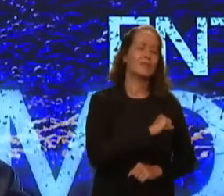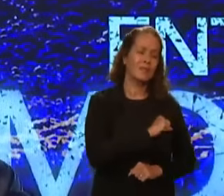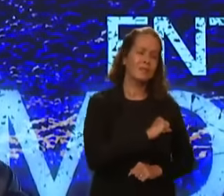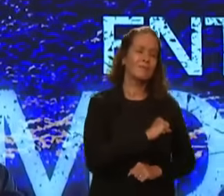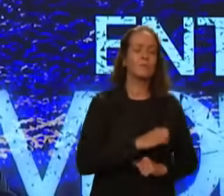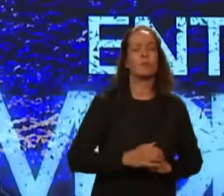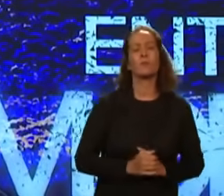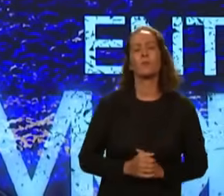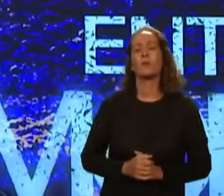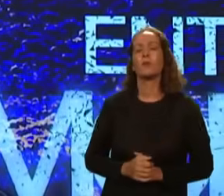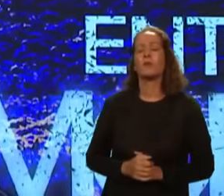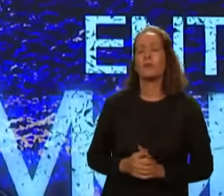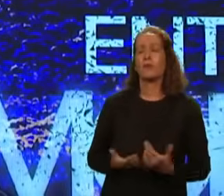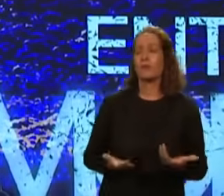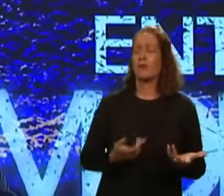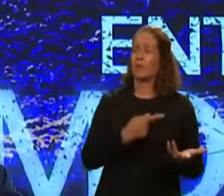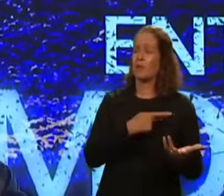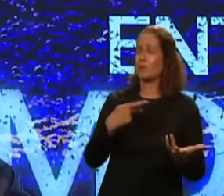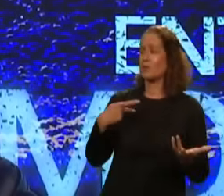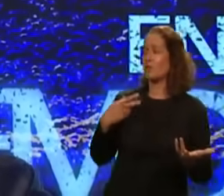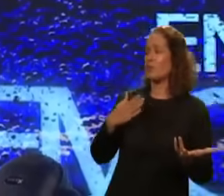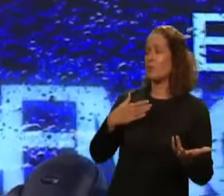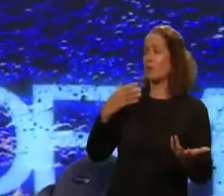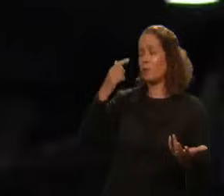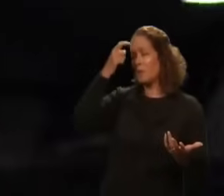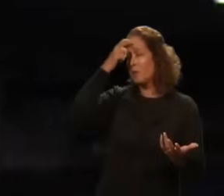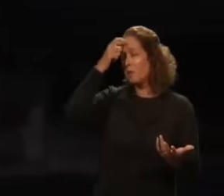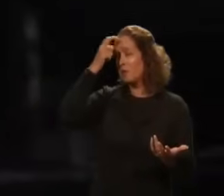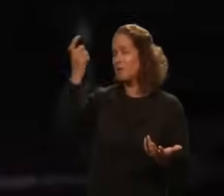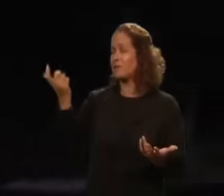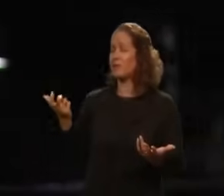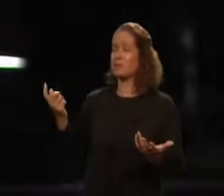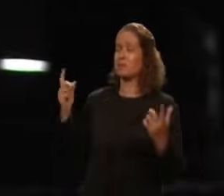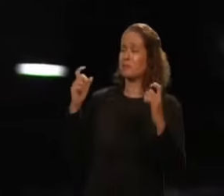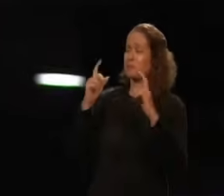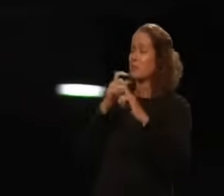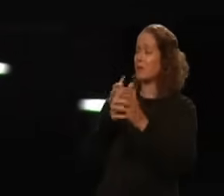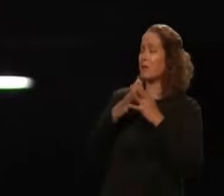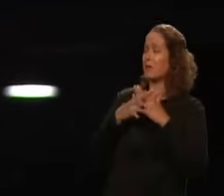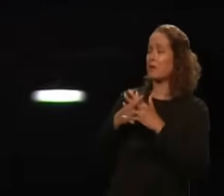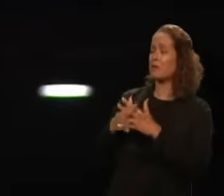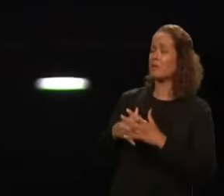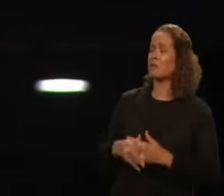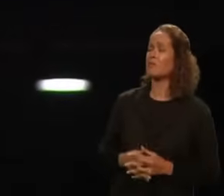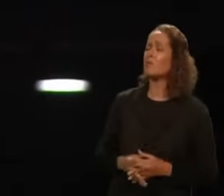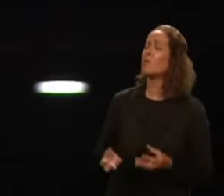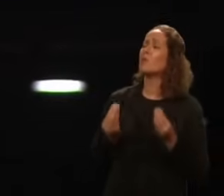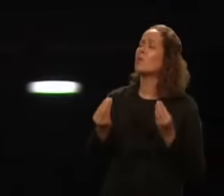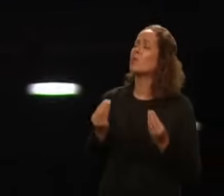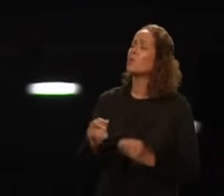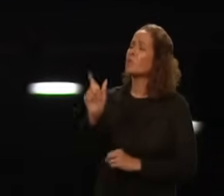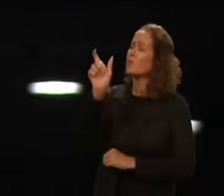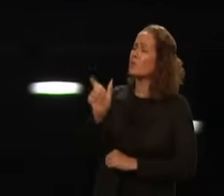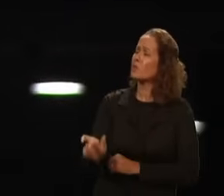Ai, pastor, você está dando um nó na minha cabeça. Como que alguém é querido de Jesus e passa por isso?